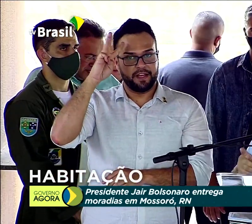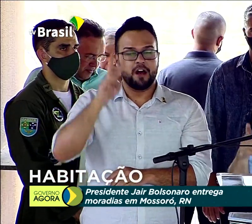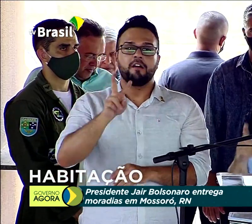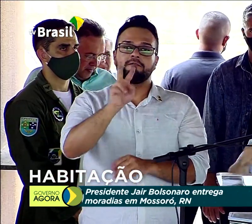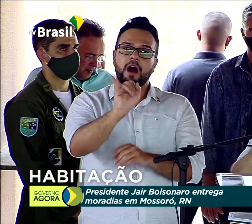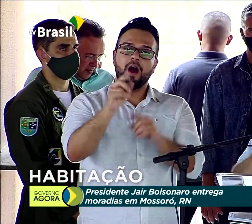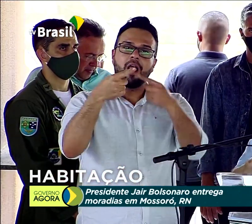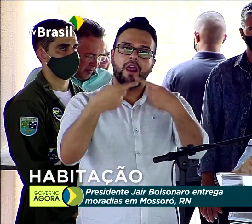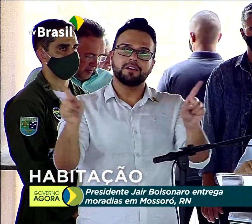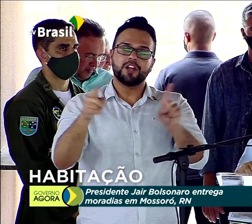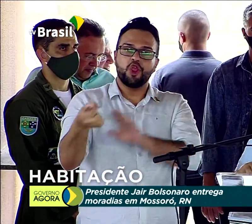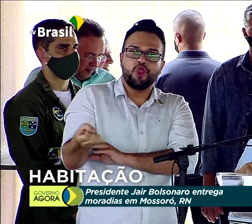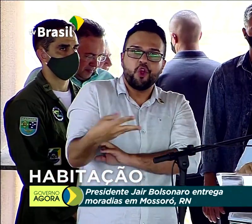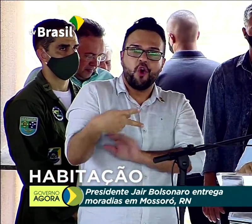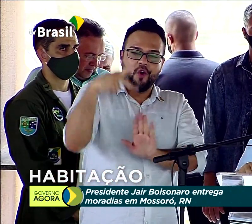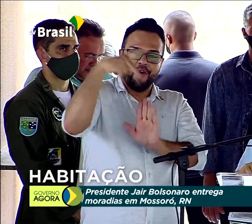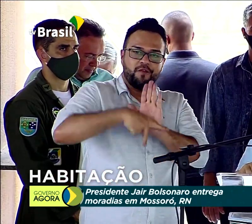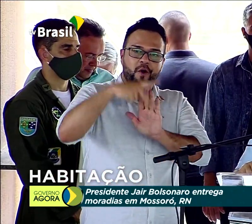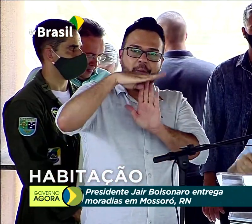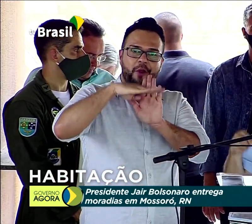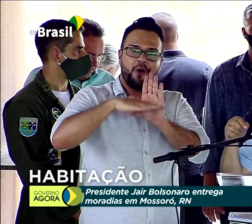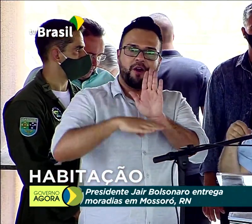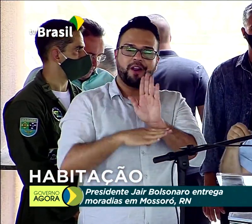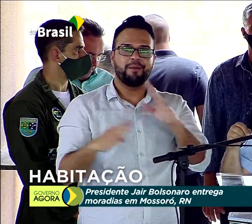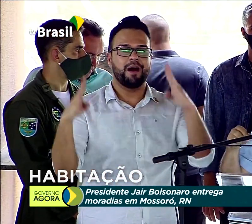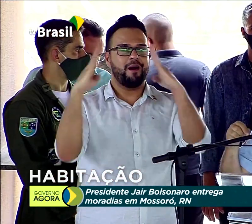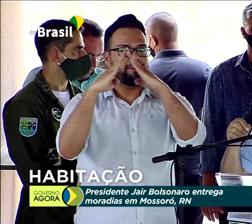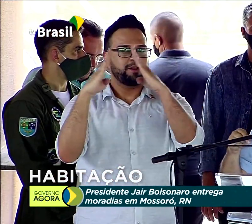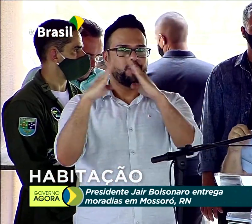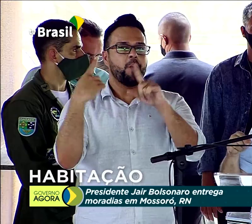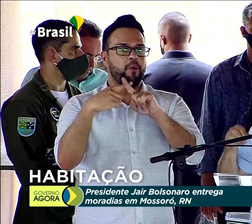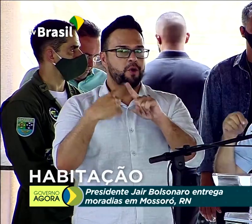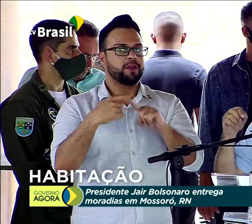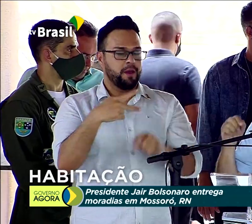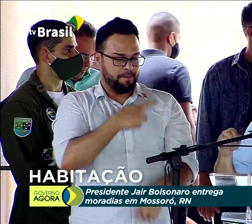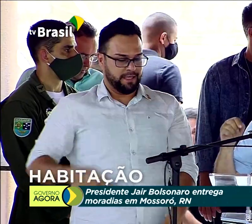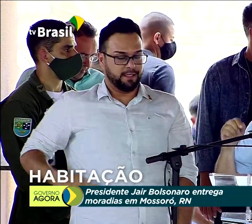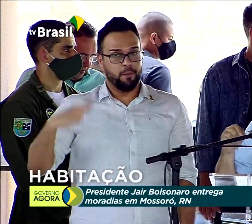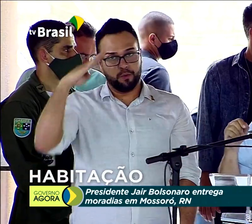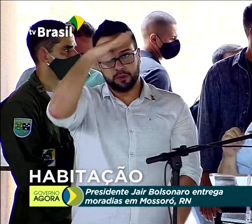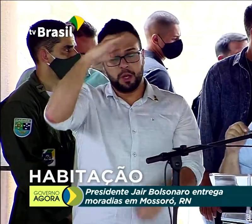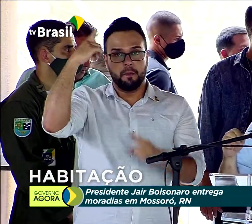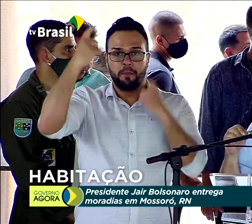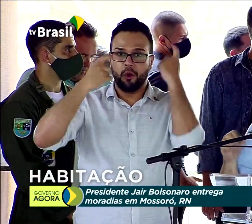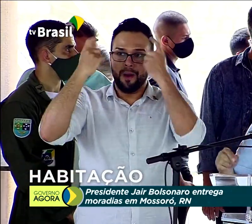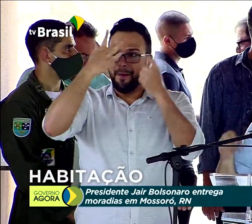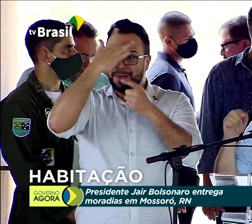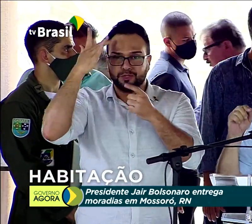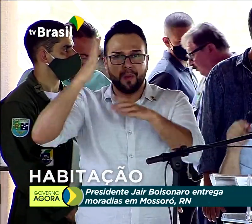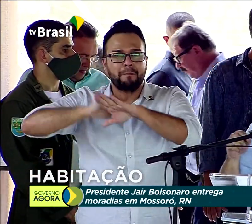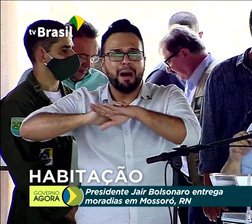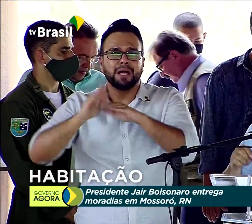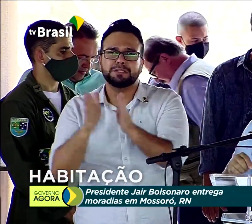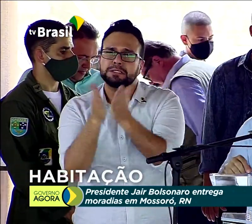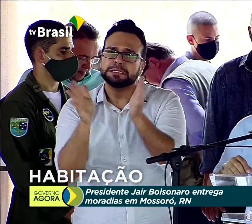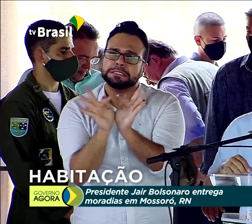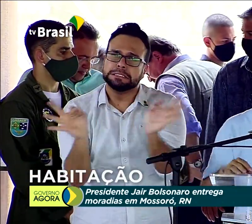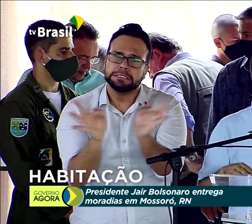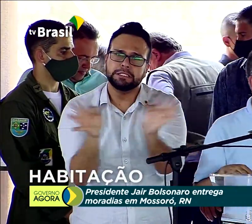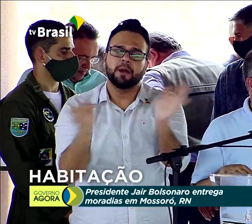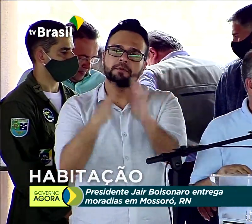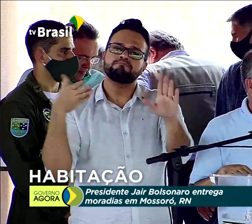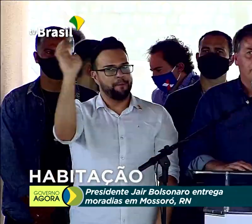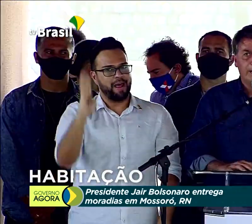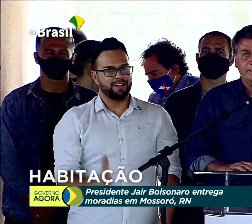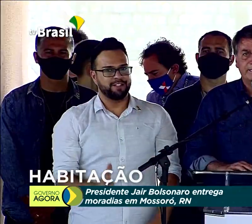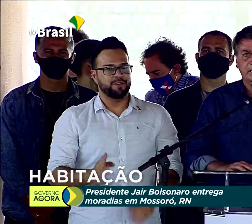lançando o novo programa habitacional, porque este presidente está preocupado em que as pessoas mais humildes possam ingressar no sistema